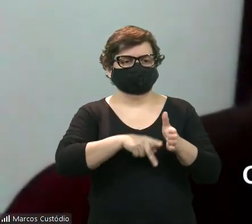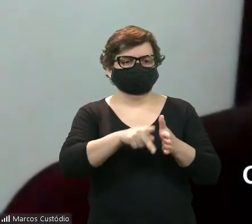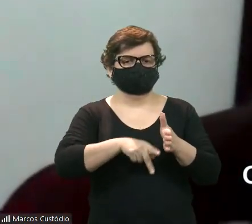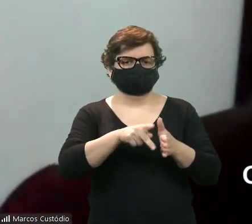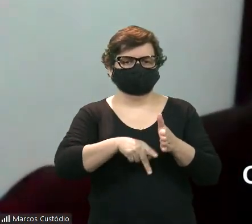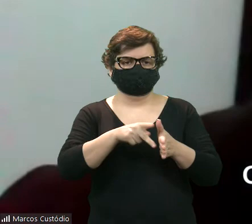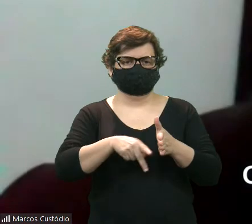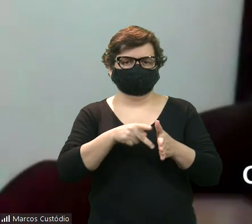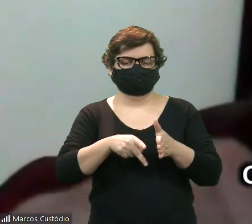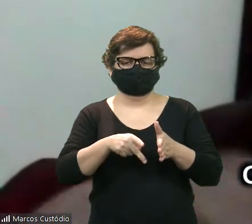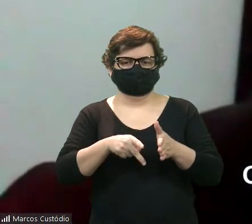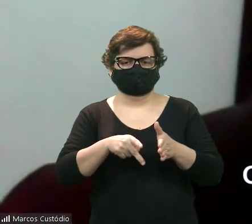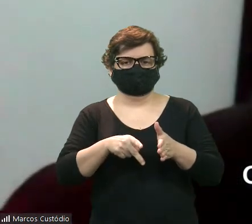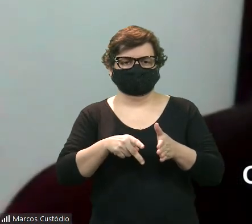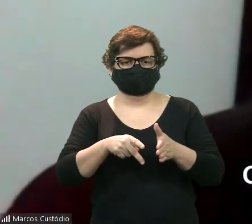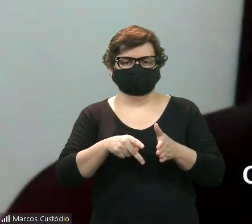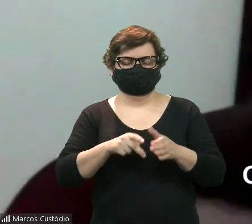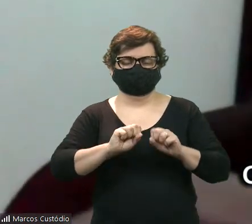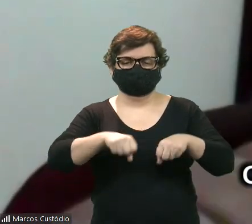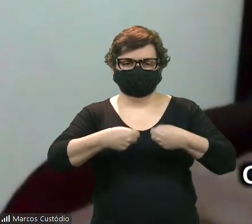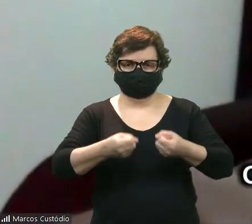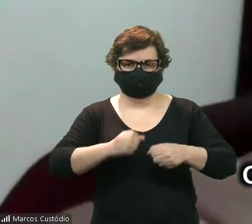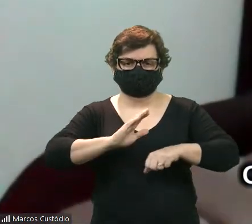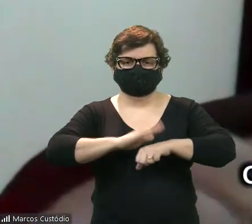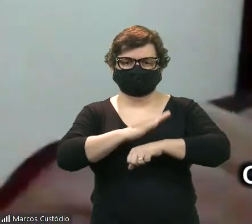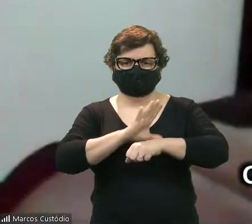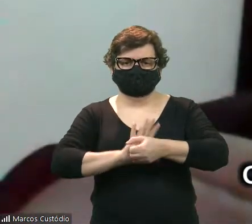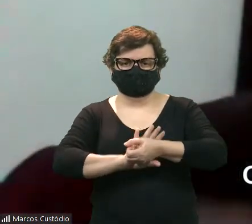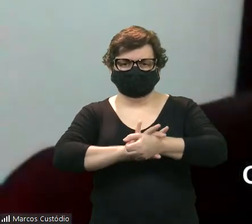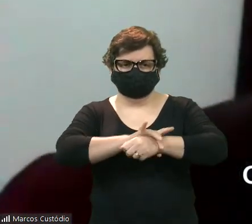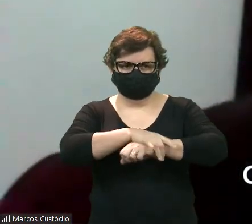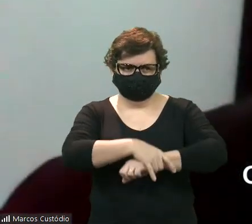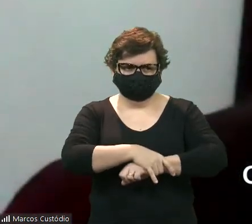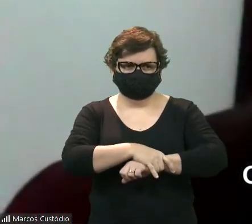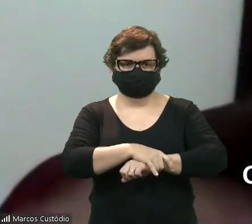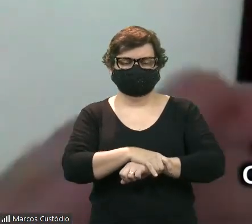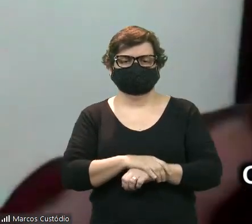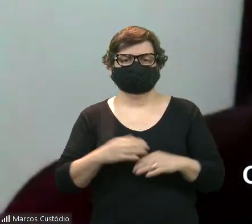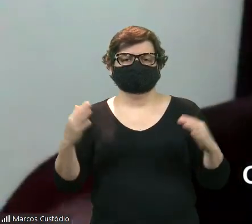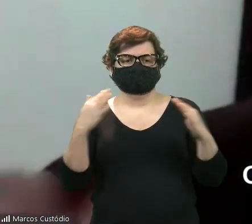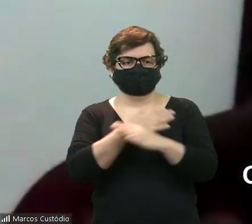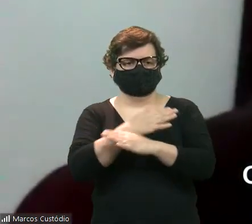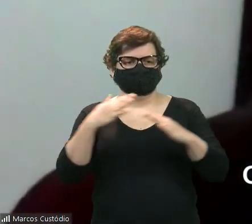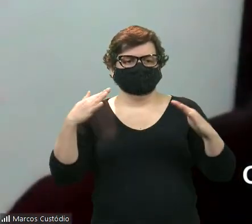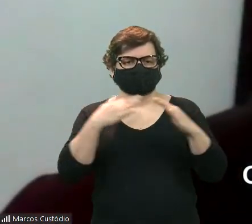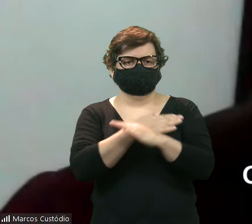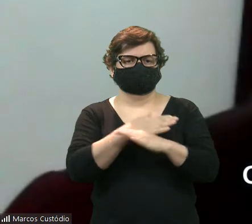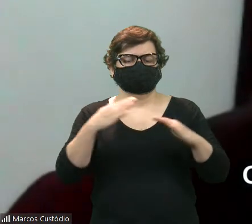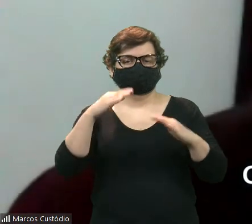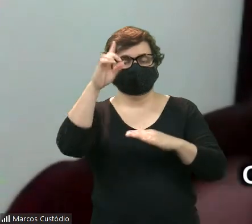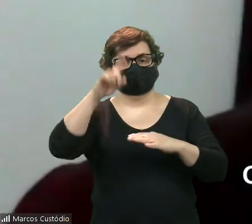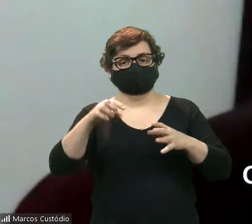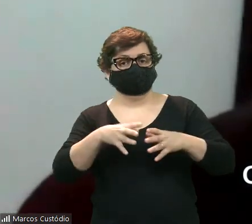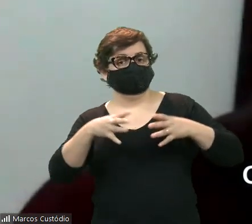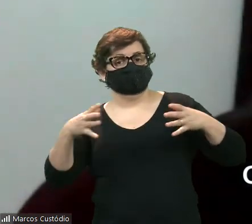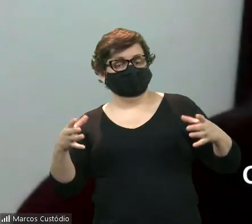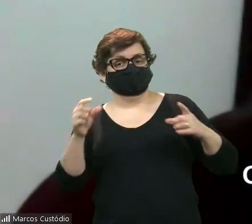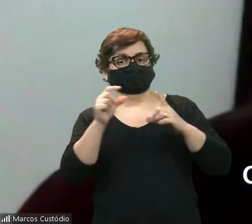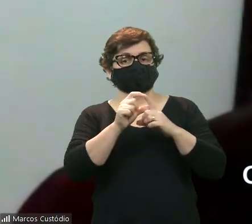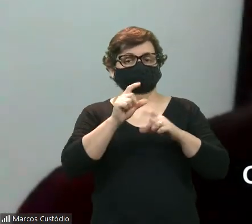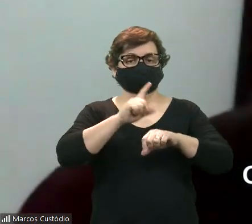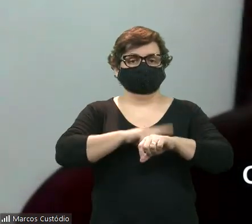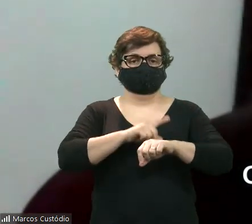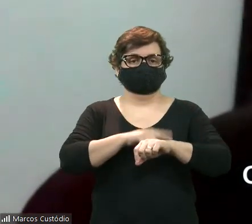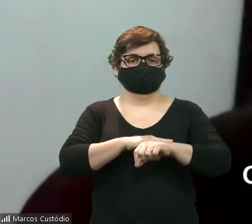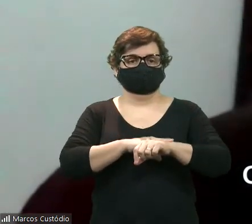acesso, gerando essa segurança, gerando esta mobilidade urbana, que é a grande palavra da ordem, que é a grande palavra do